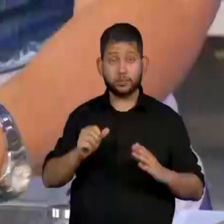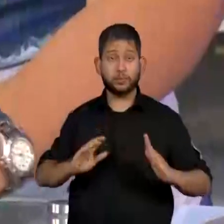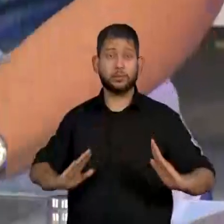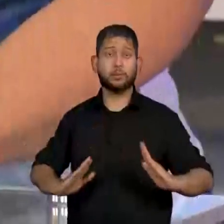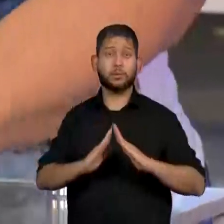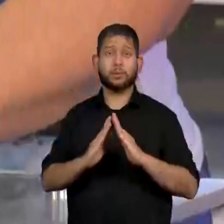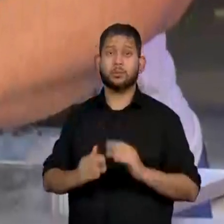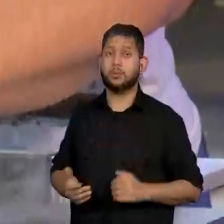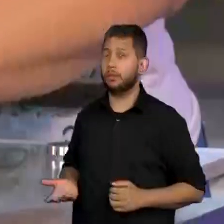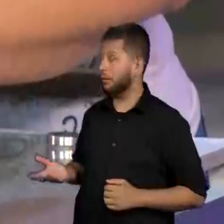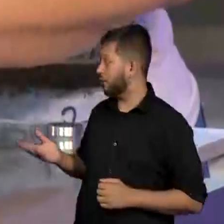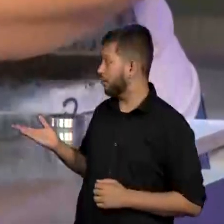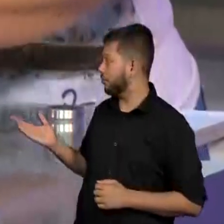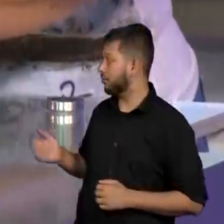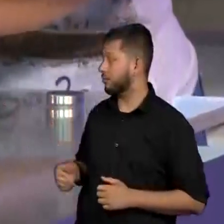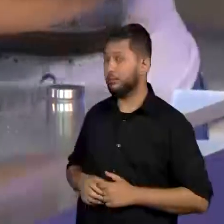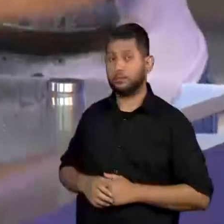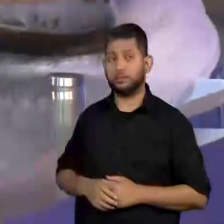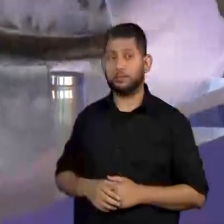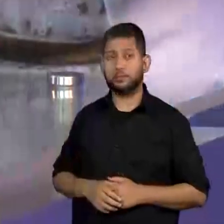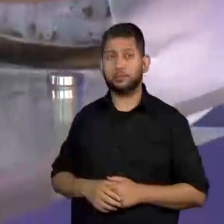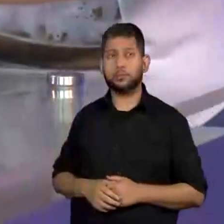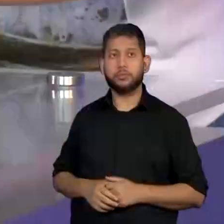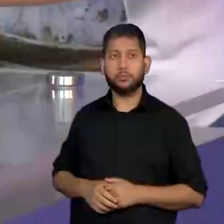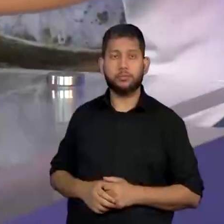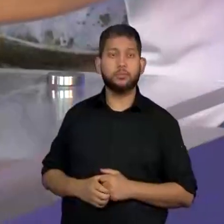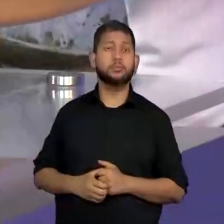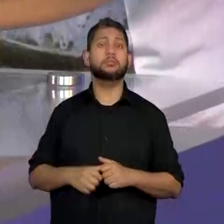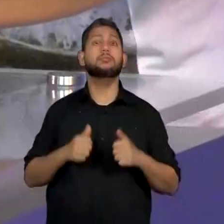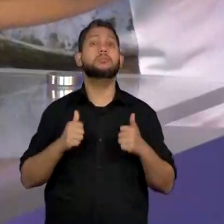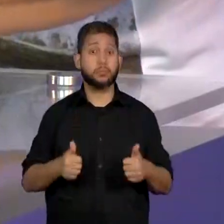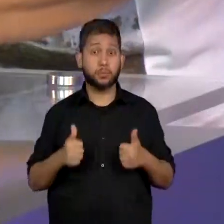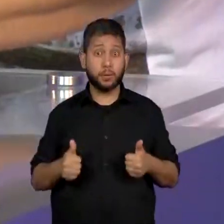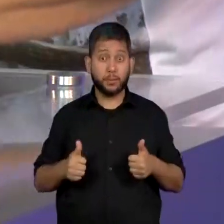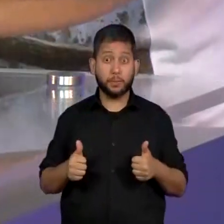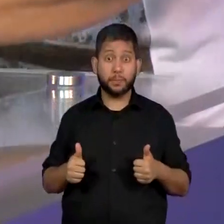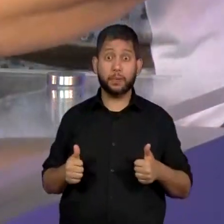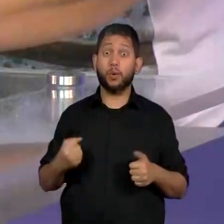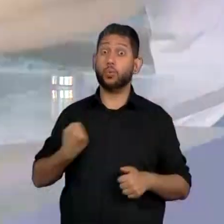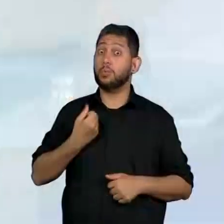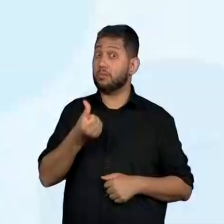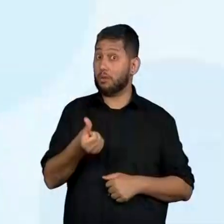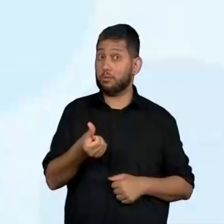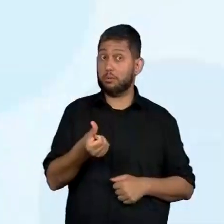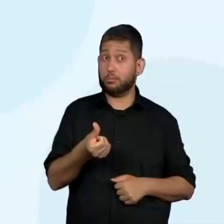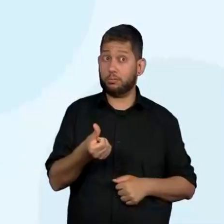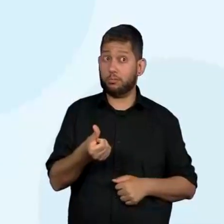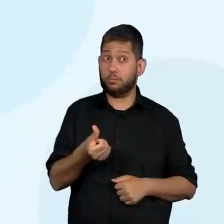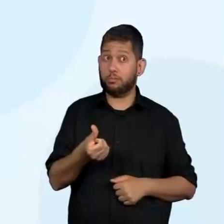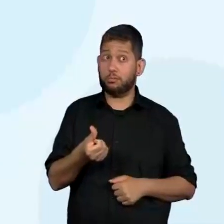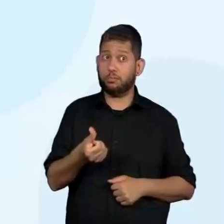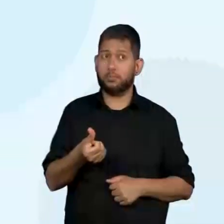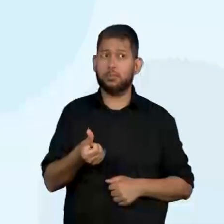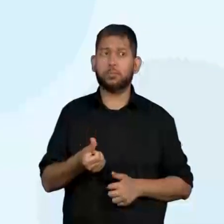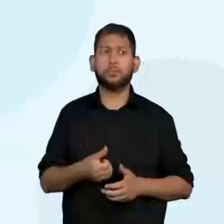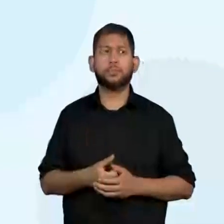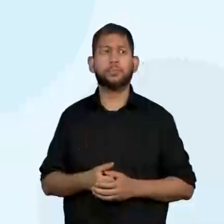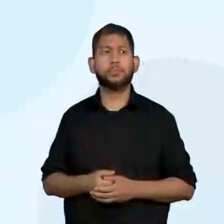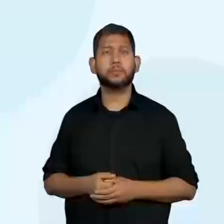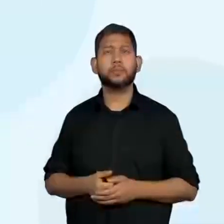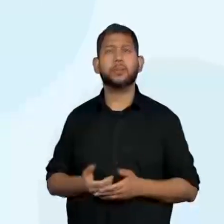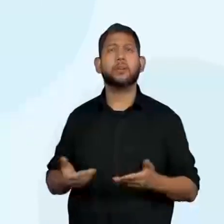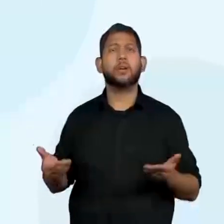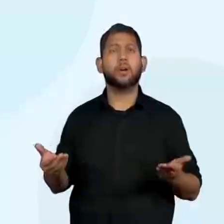pirâmidezinha se você botar em pé fica em pé muito bem esse foi o passo 6 isso agora